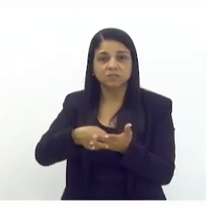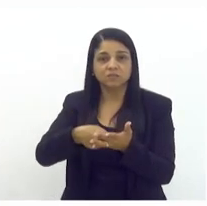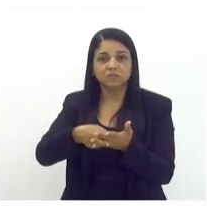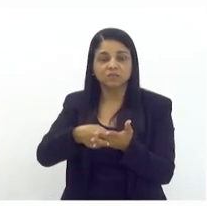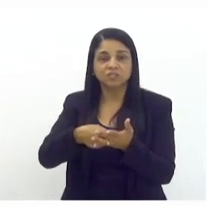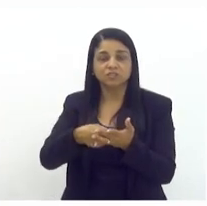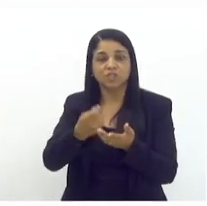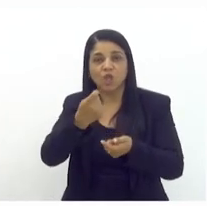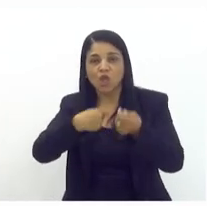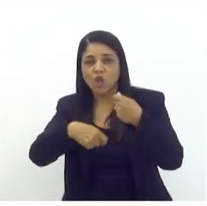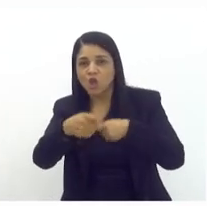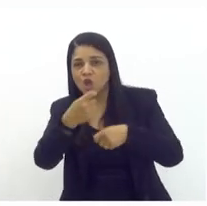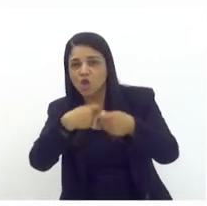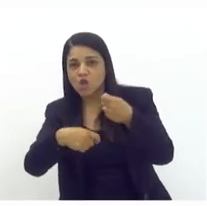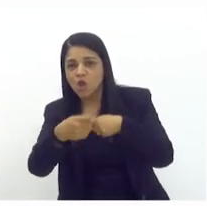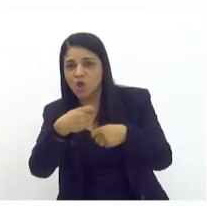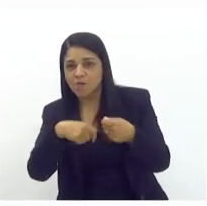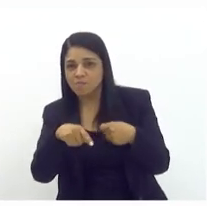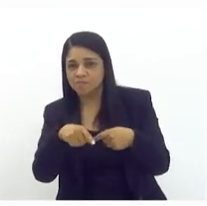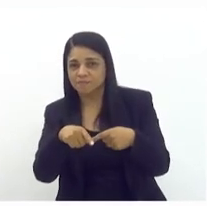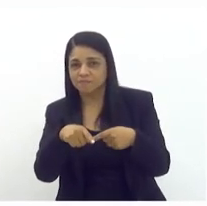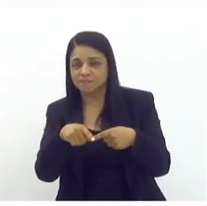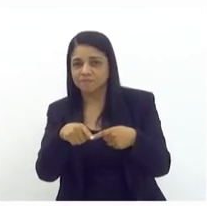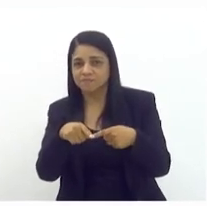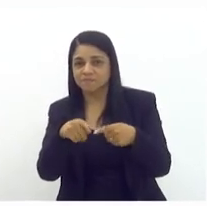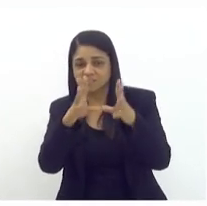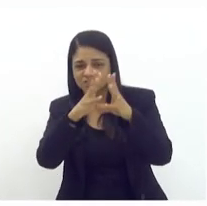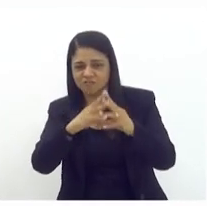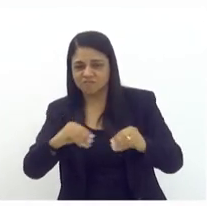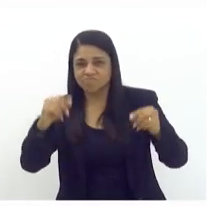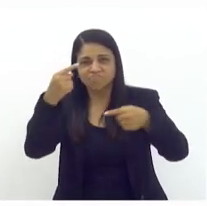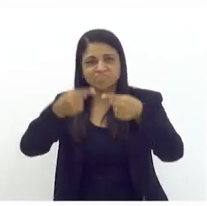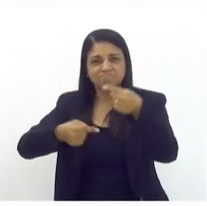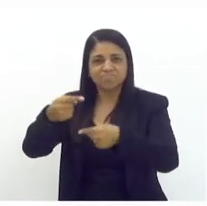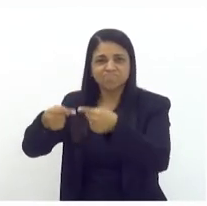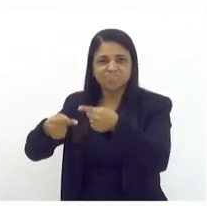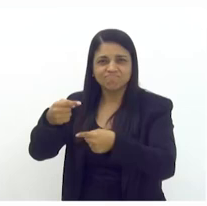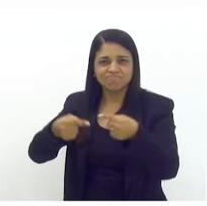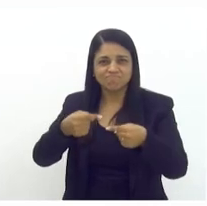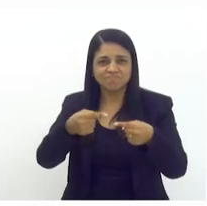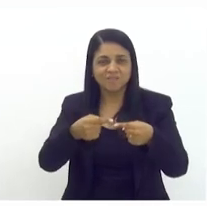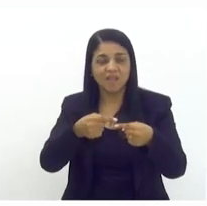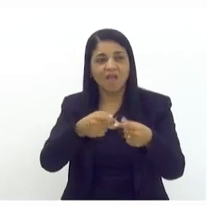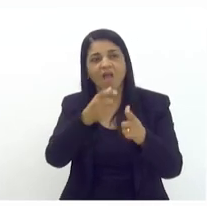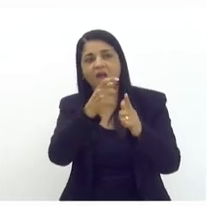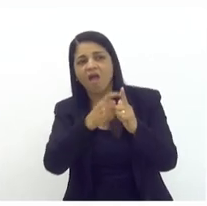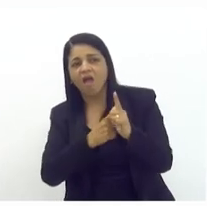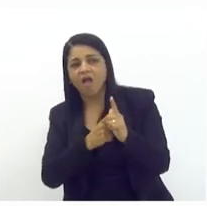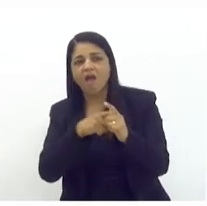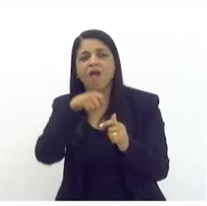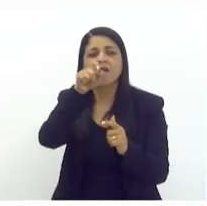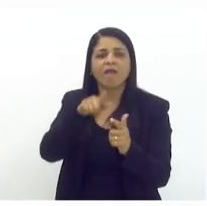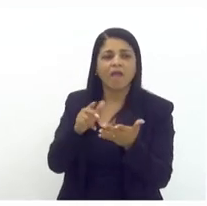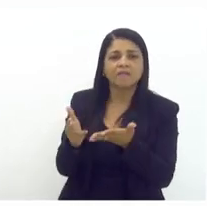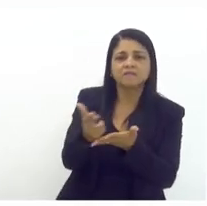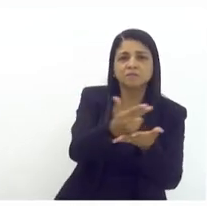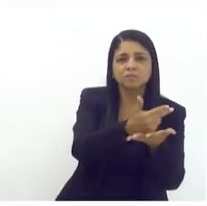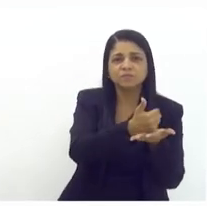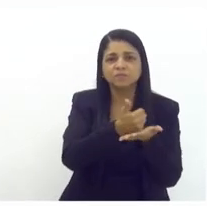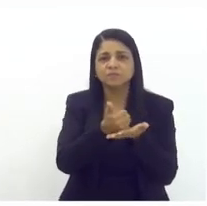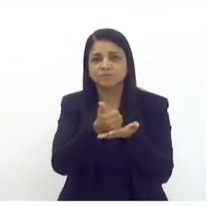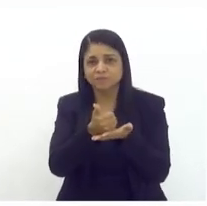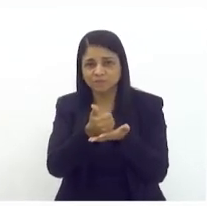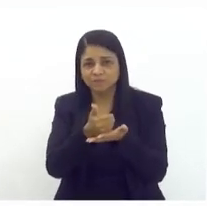econômicos esfazendo aquelas discussões sobre a concessão de benefícios tributários